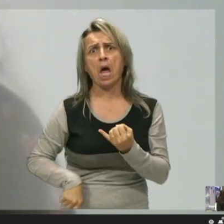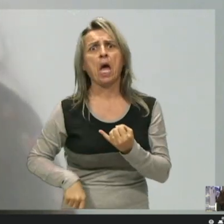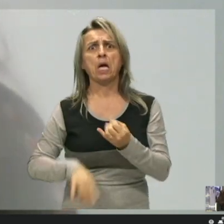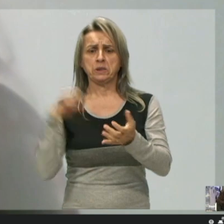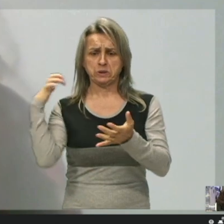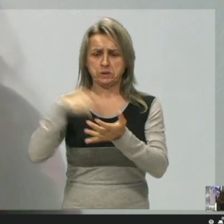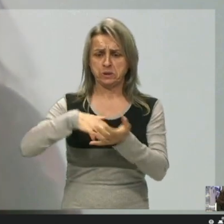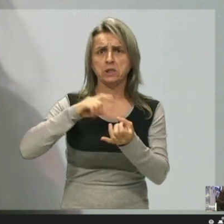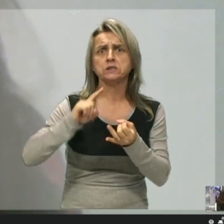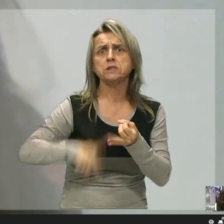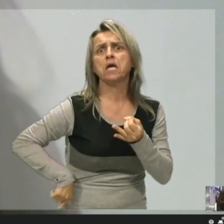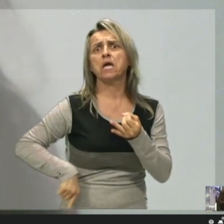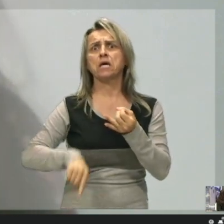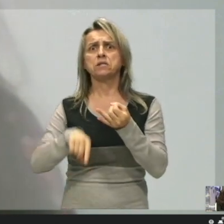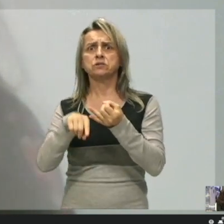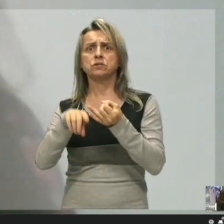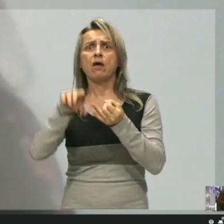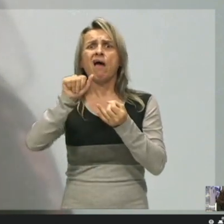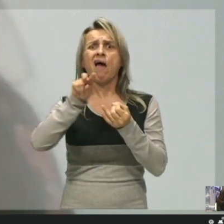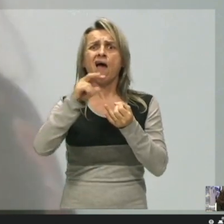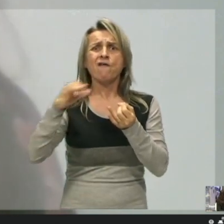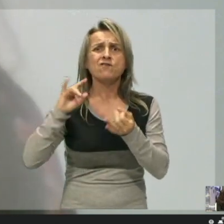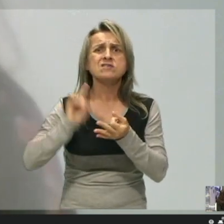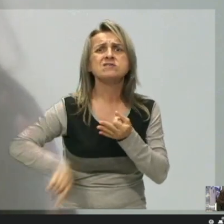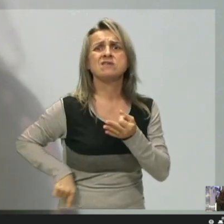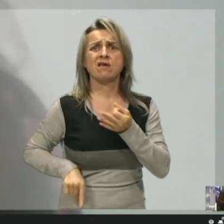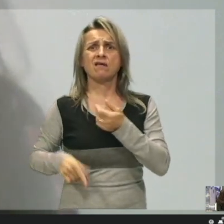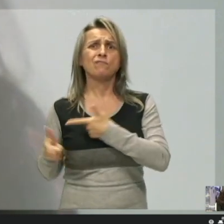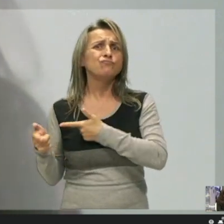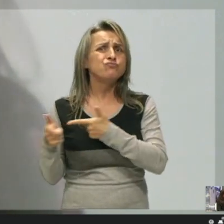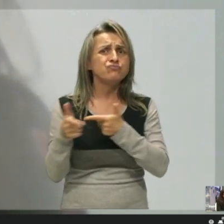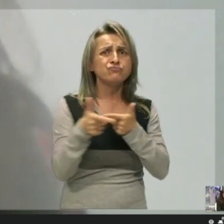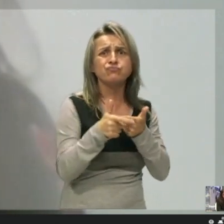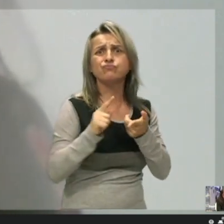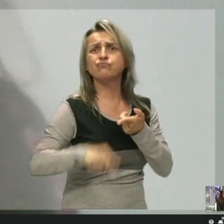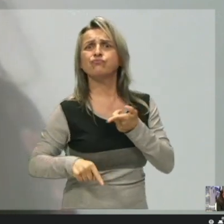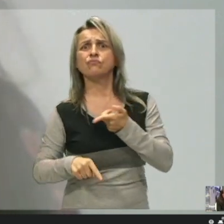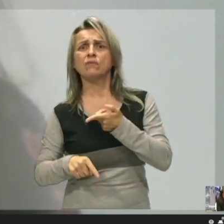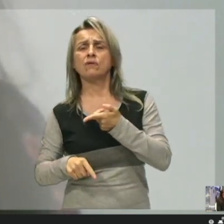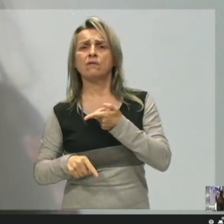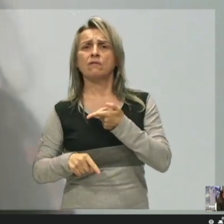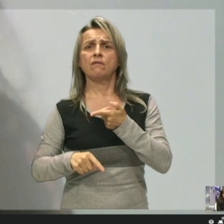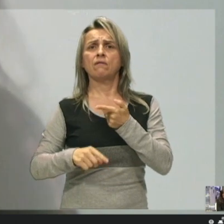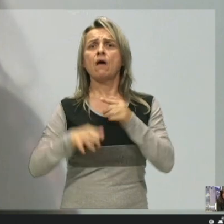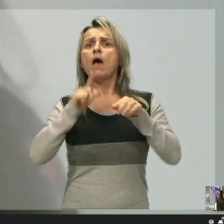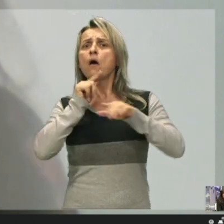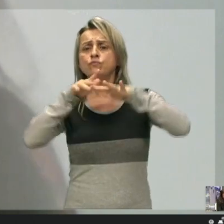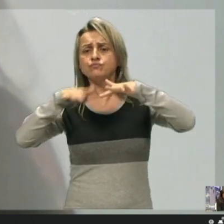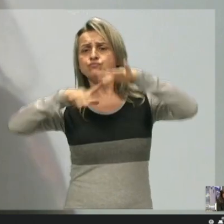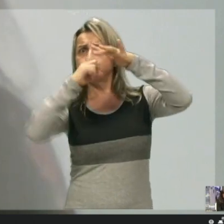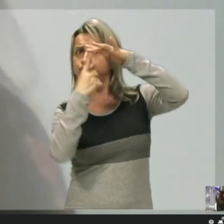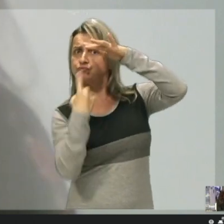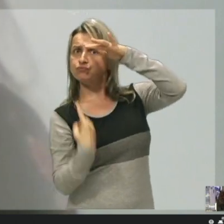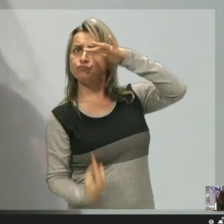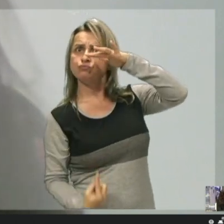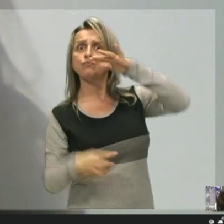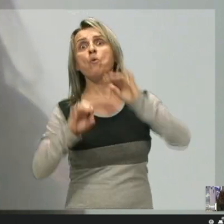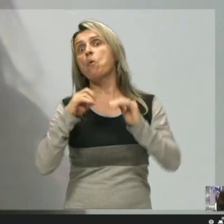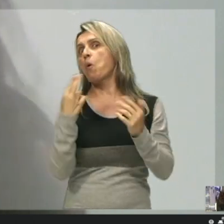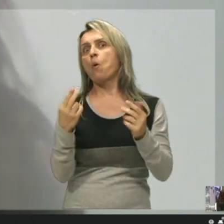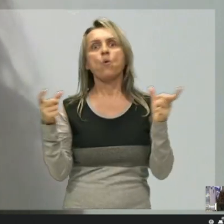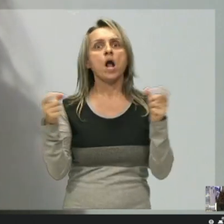derrames, armas, afogamento, algum câncer, alguma outra doença que pode proporcionar que a pessoa se